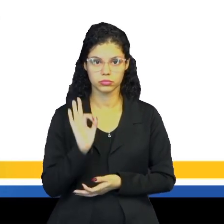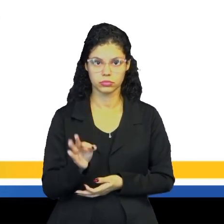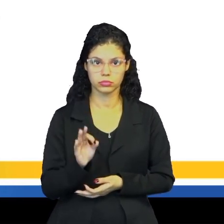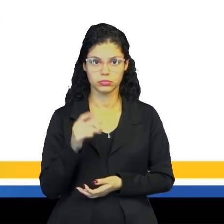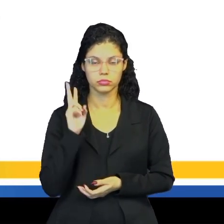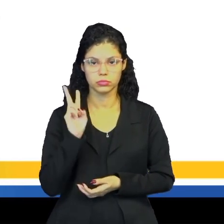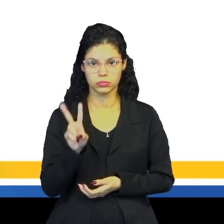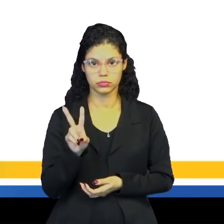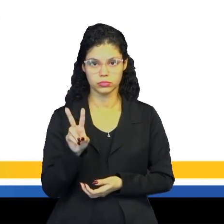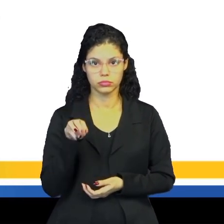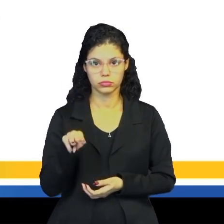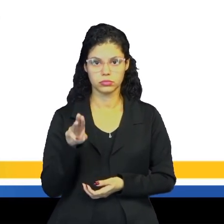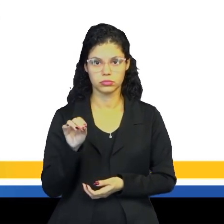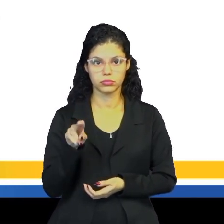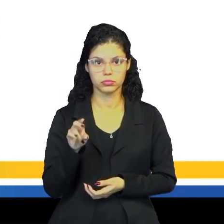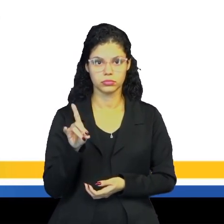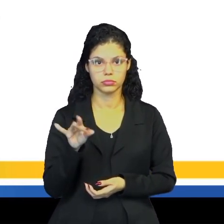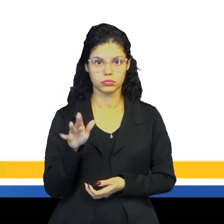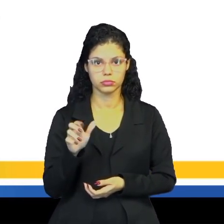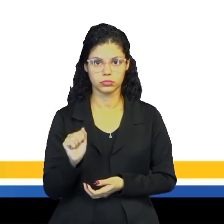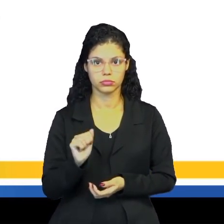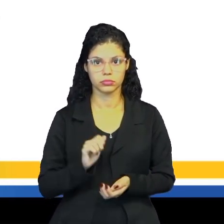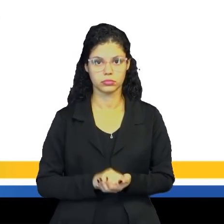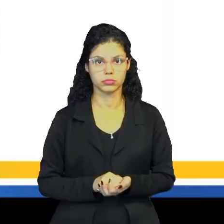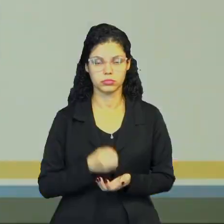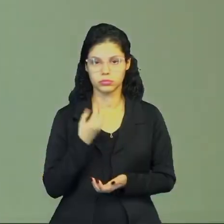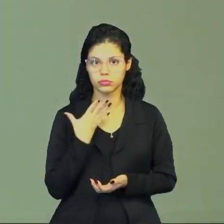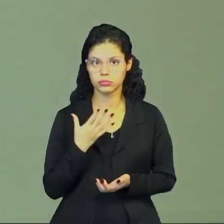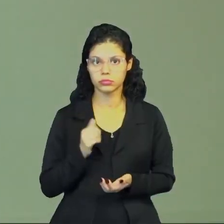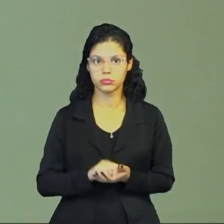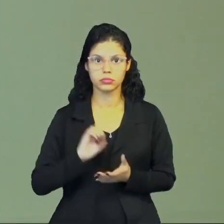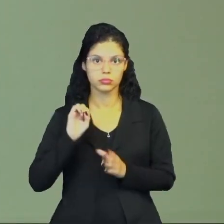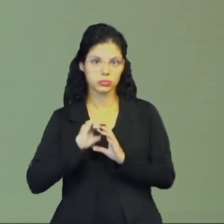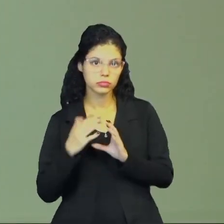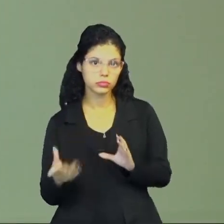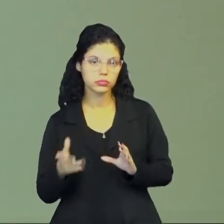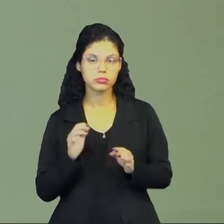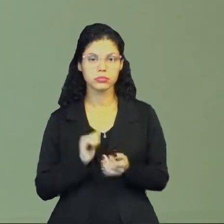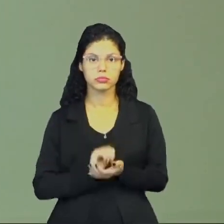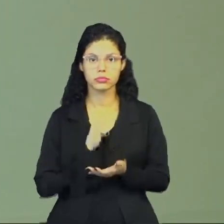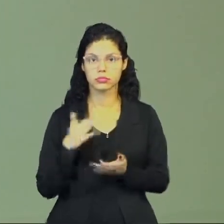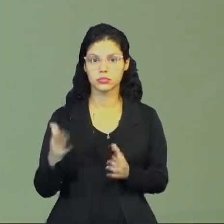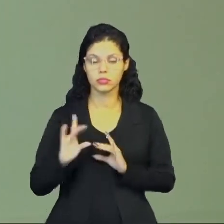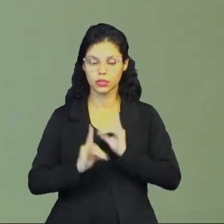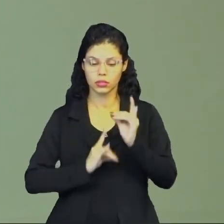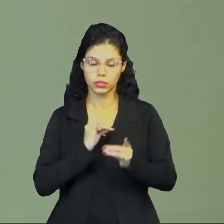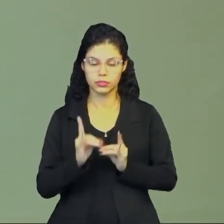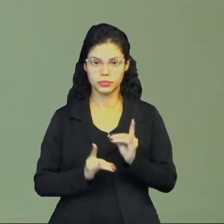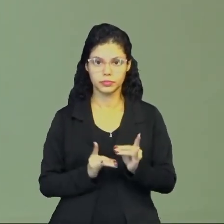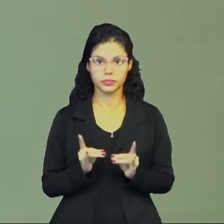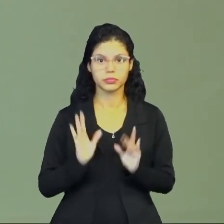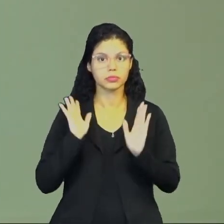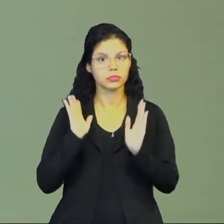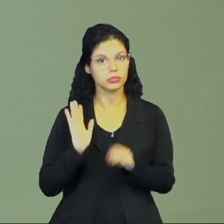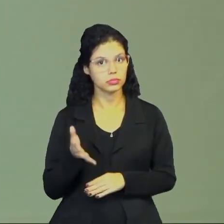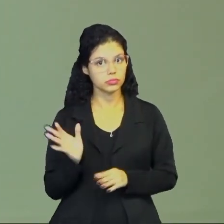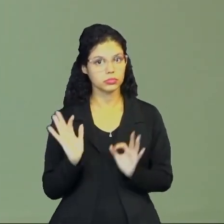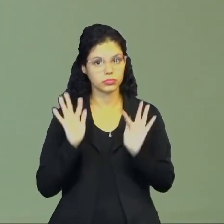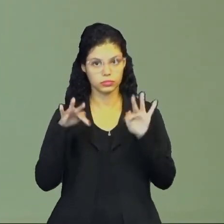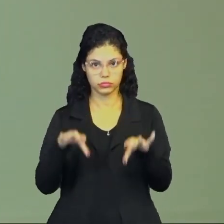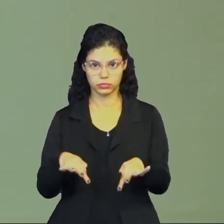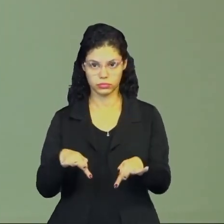é menopausa. Bom, a menopausa, gente, ela é caracterizada, então, quando os hormônios eles já apresentam uma